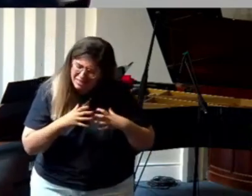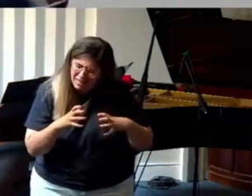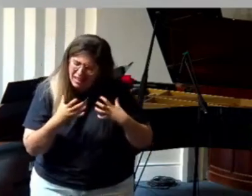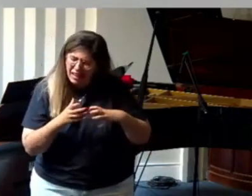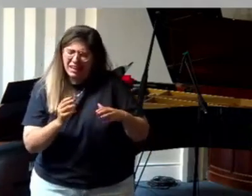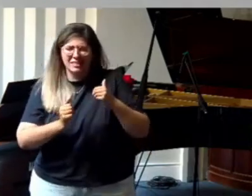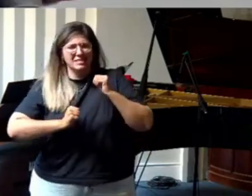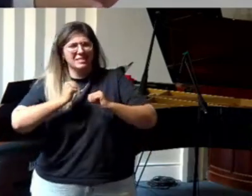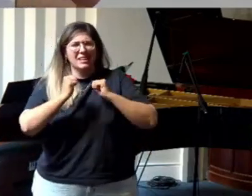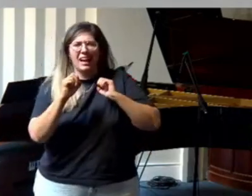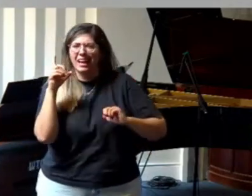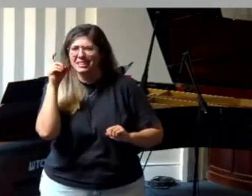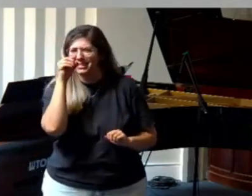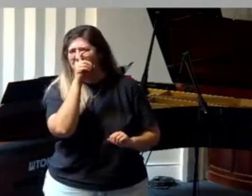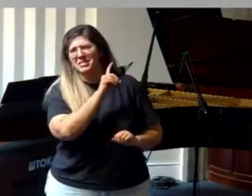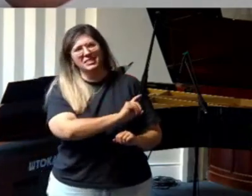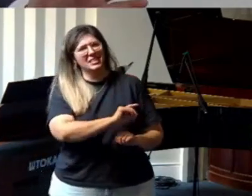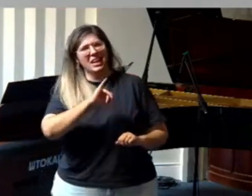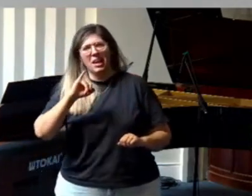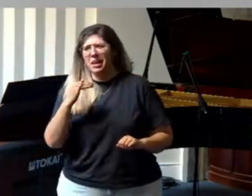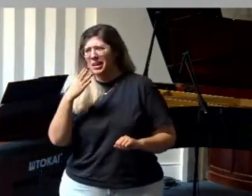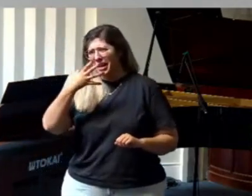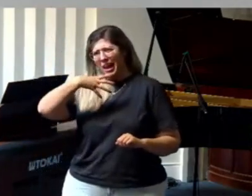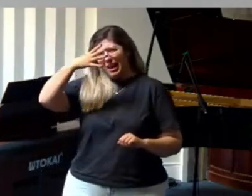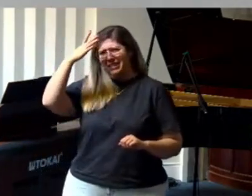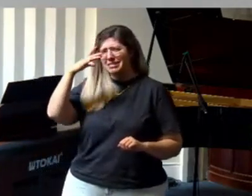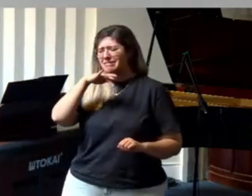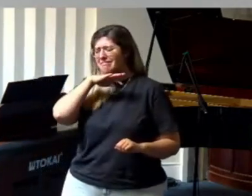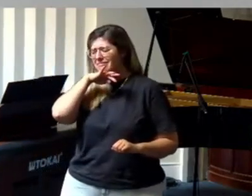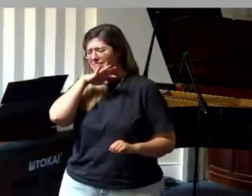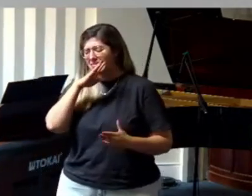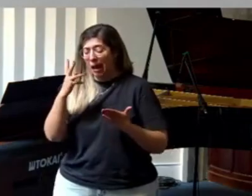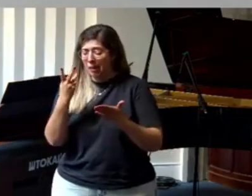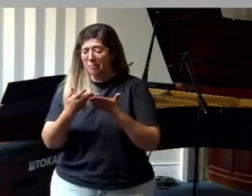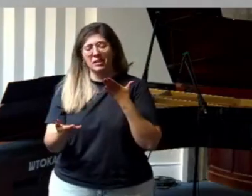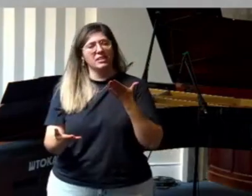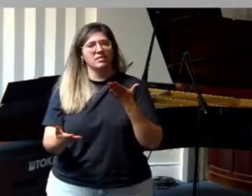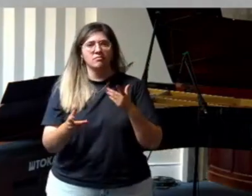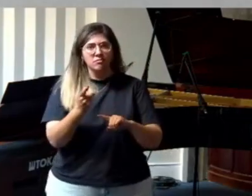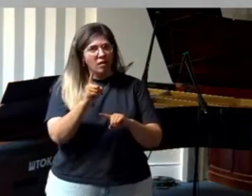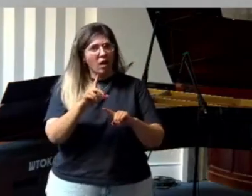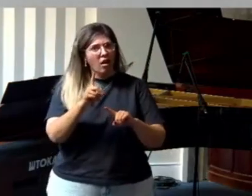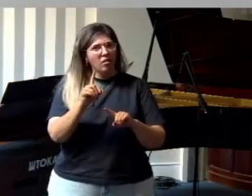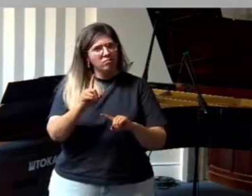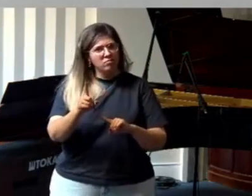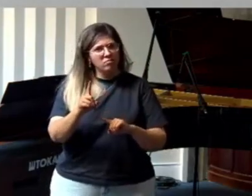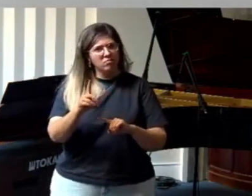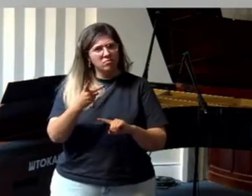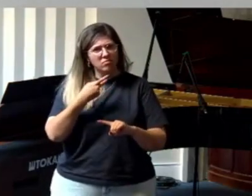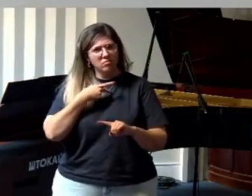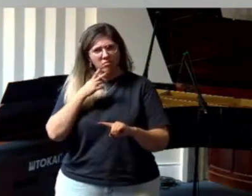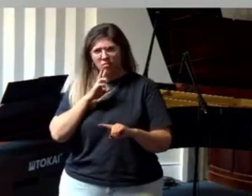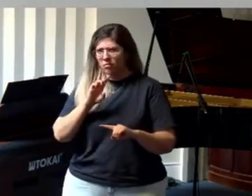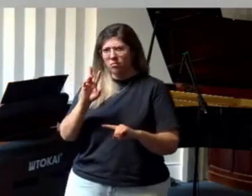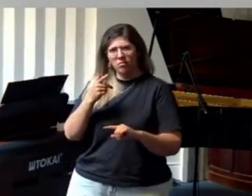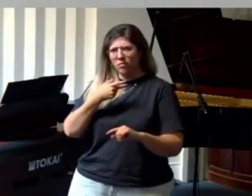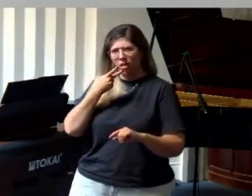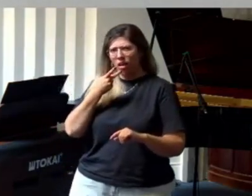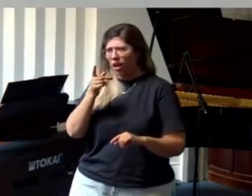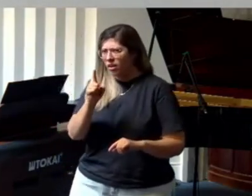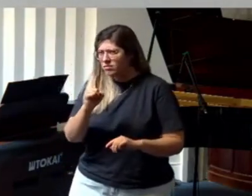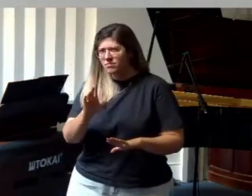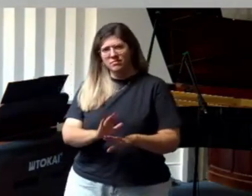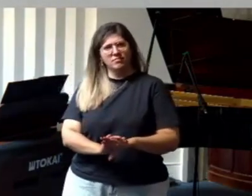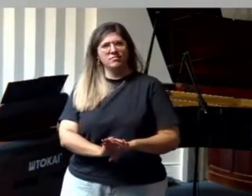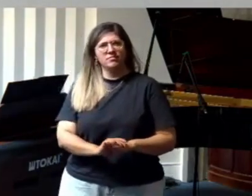tenho como, eu sou como Joás, eu vou acabar me perdendo como Joás. Não, senhor. Não, senhora. Não criança